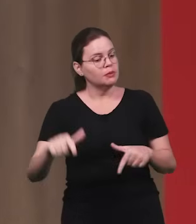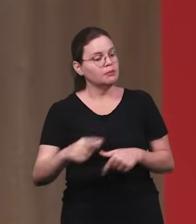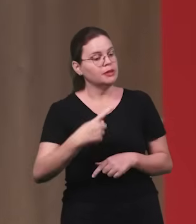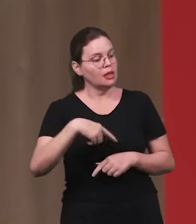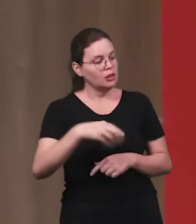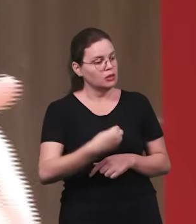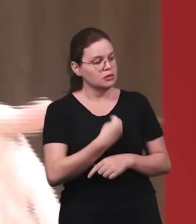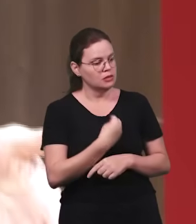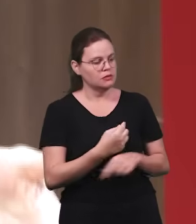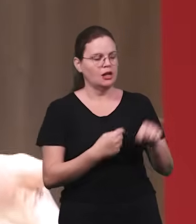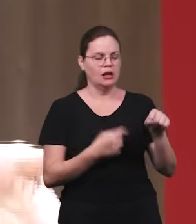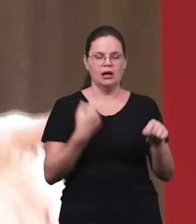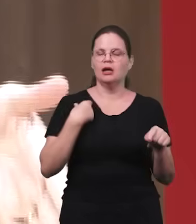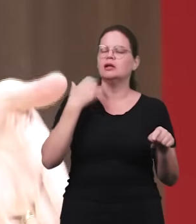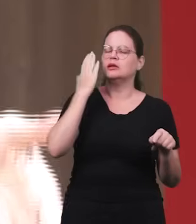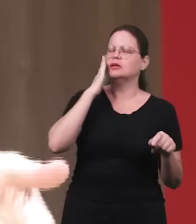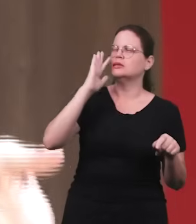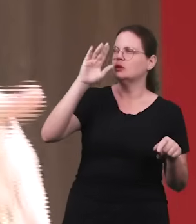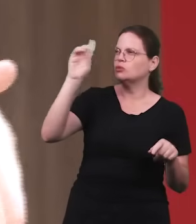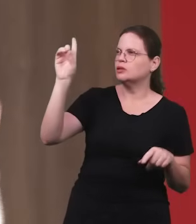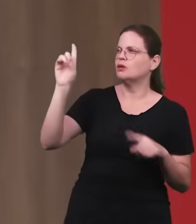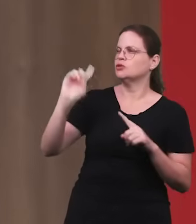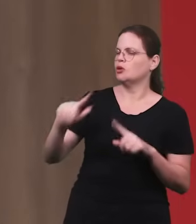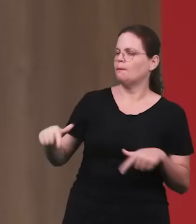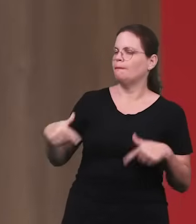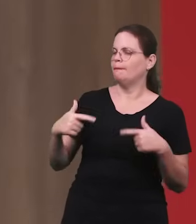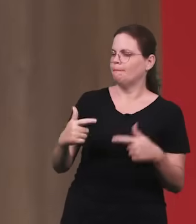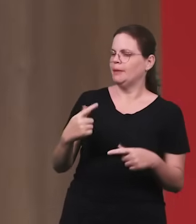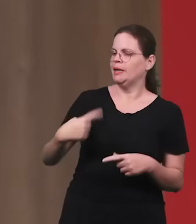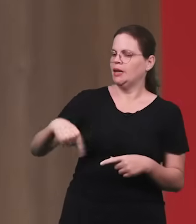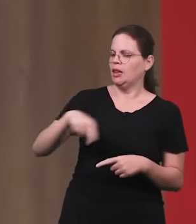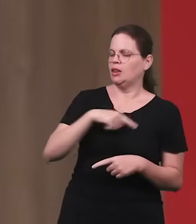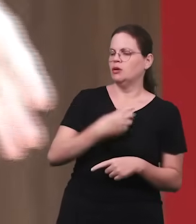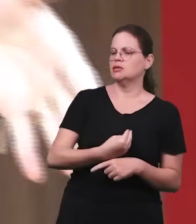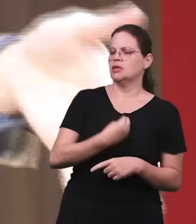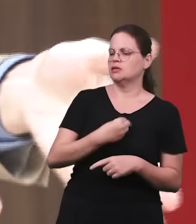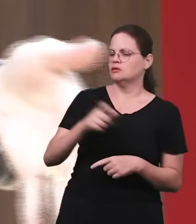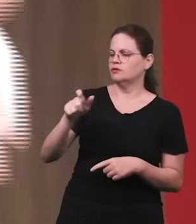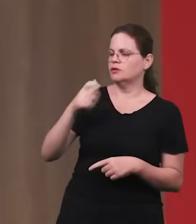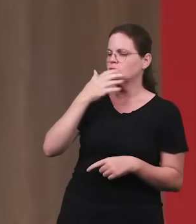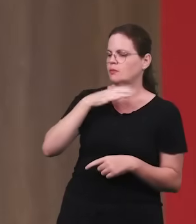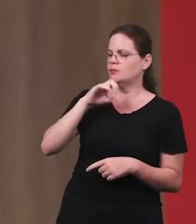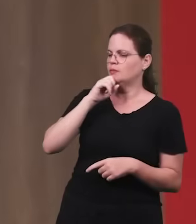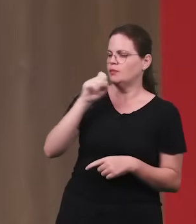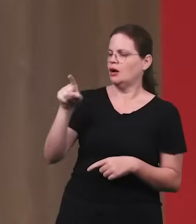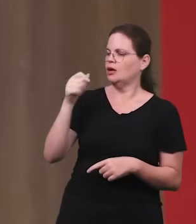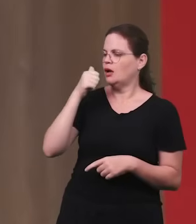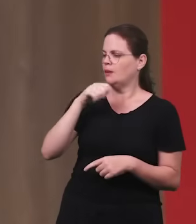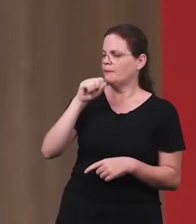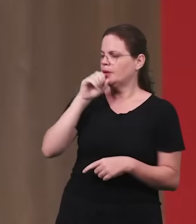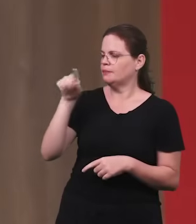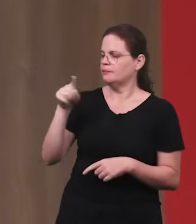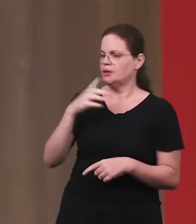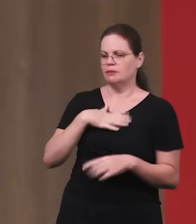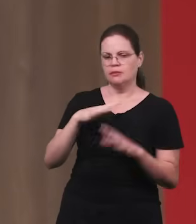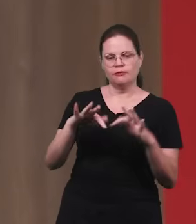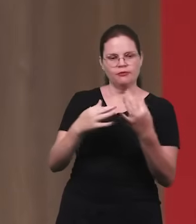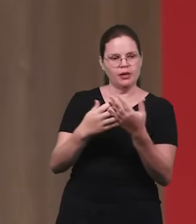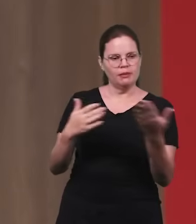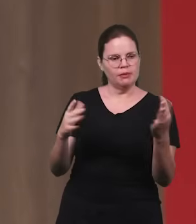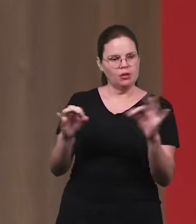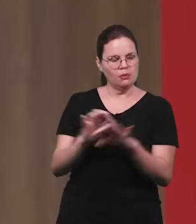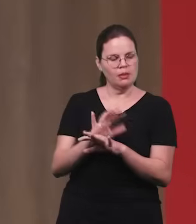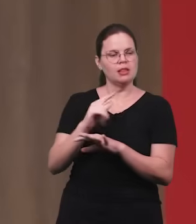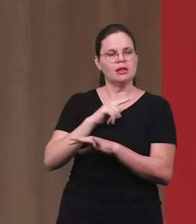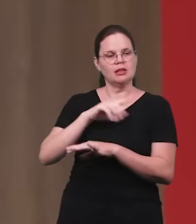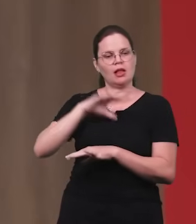nossas vidas. Ele vai saber que é um Deus que opera a obra sobre aquele pai, sobre aquela mãe, sobre a família dele. E isso vai